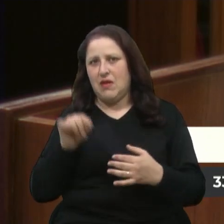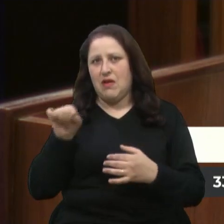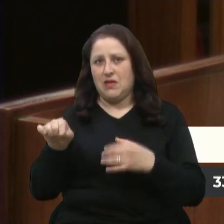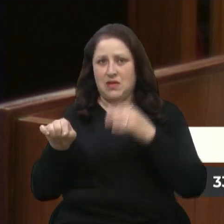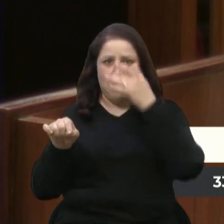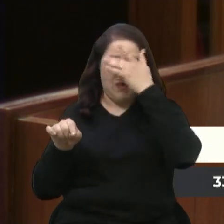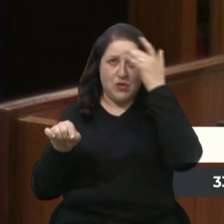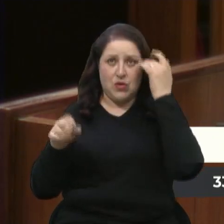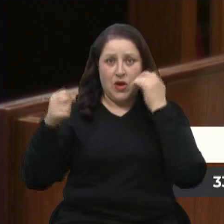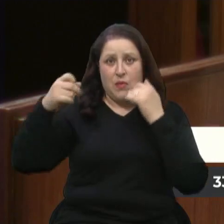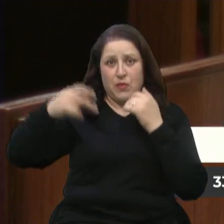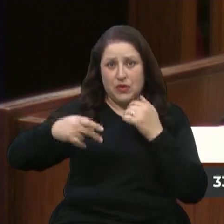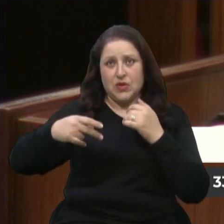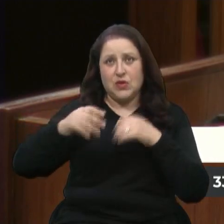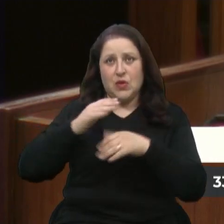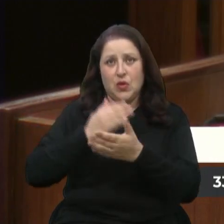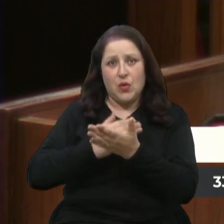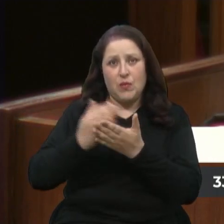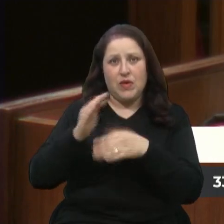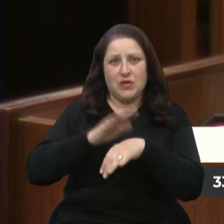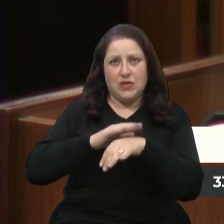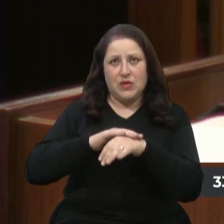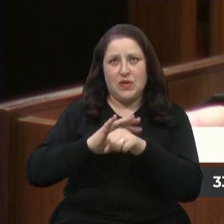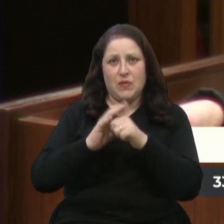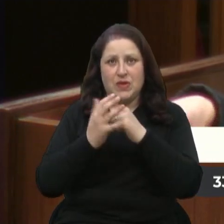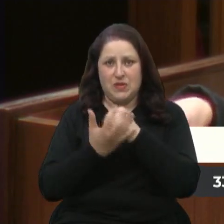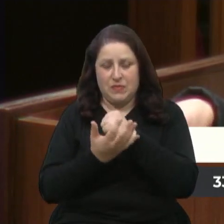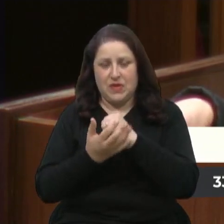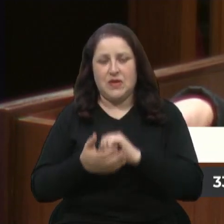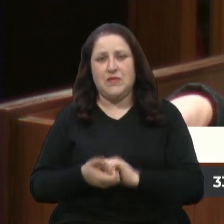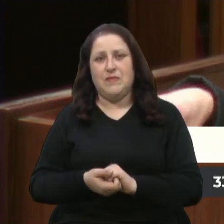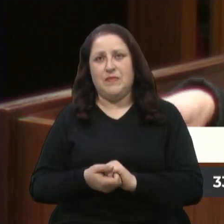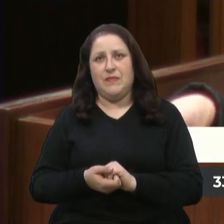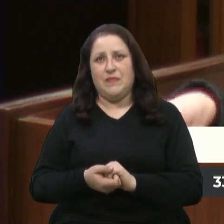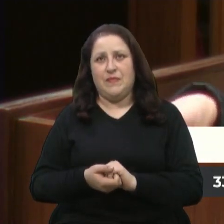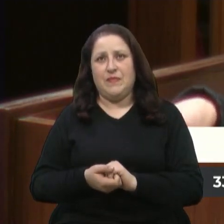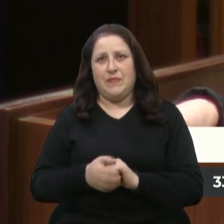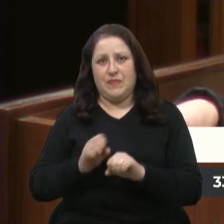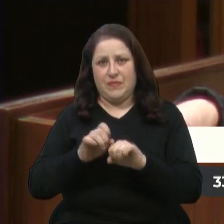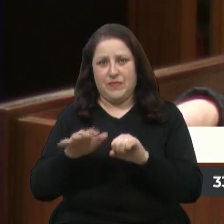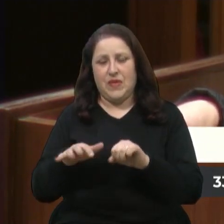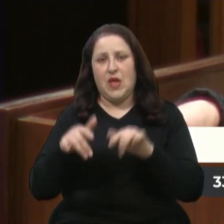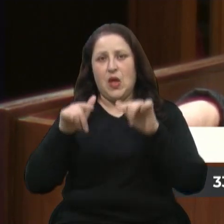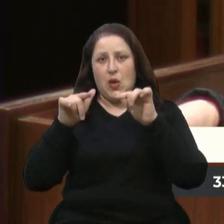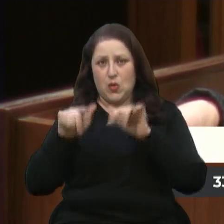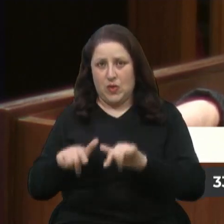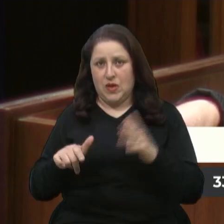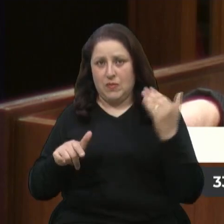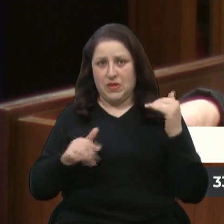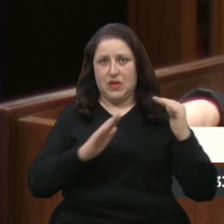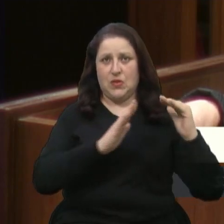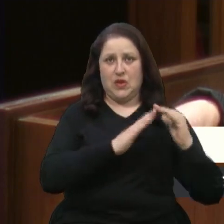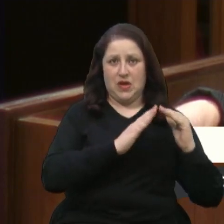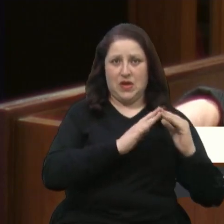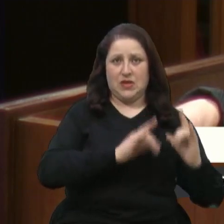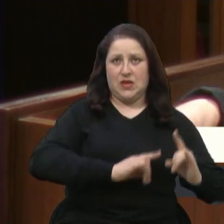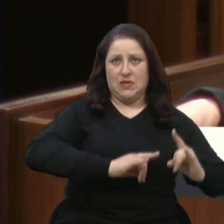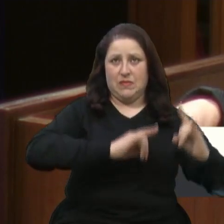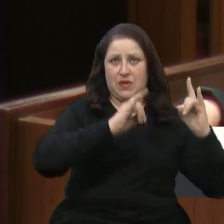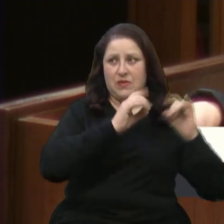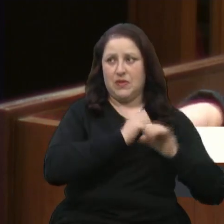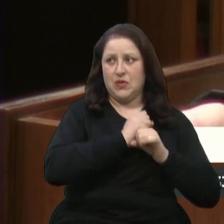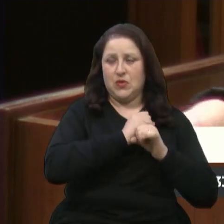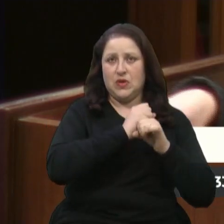aposentado logo ali no início da pandemia. O local onde ele morava, que era um apartamento de